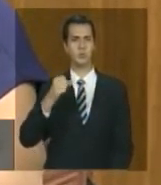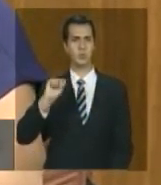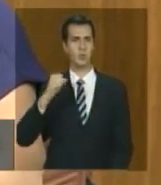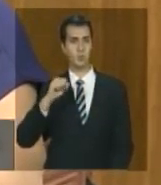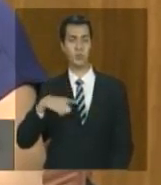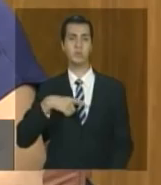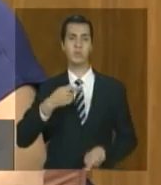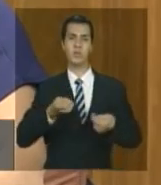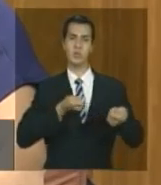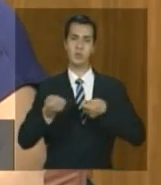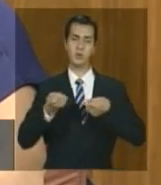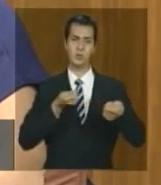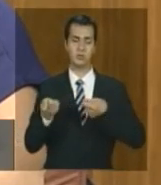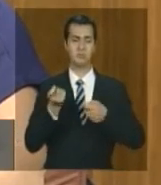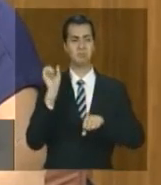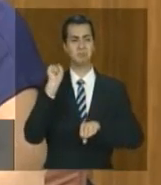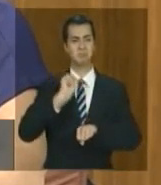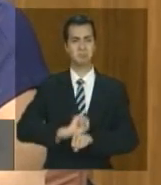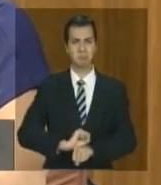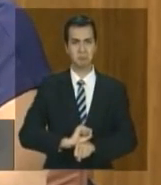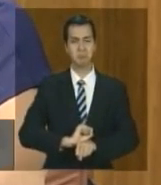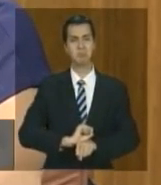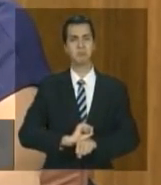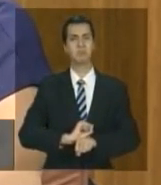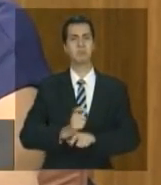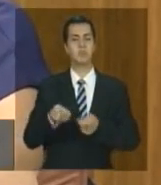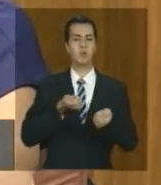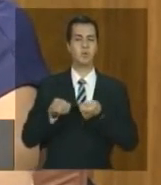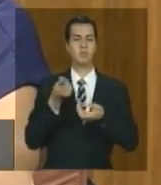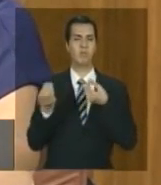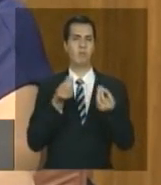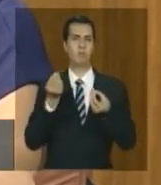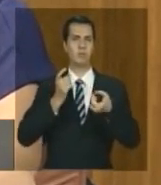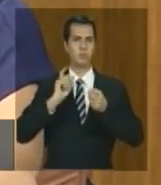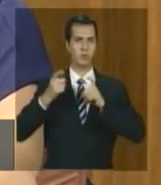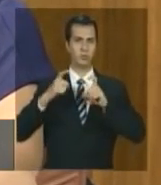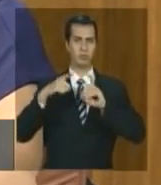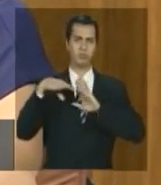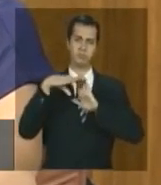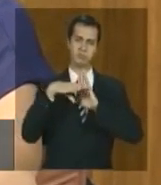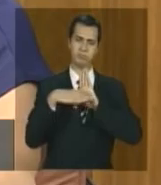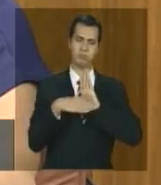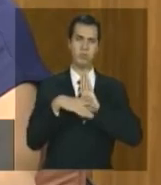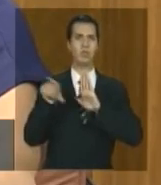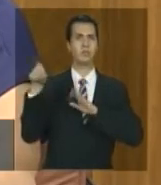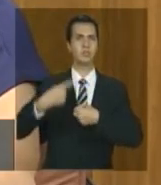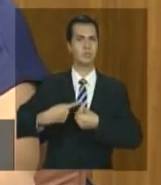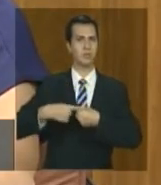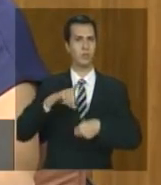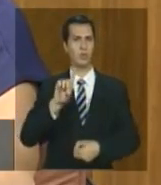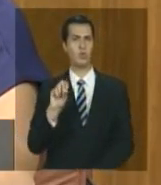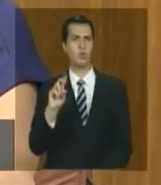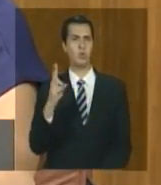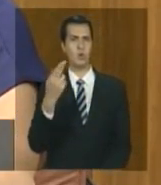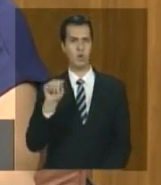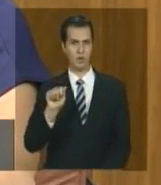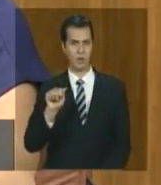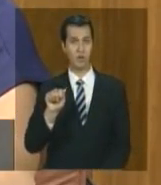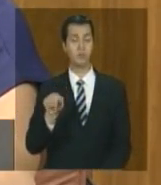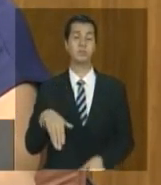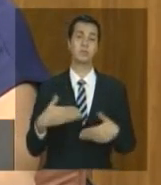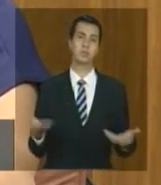enfim, estão em compasso, digamos, de espera. De maneira que o ano passado, quando nós